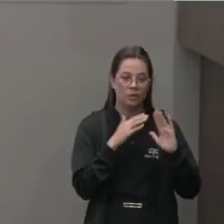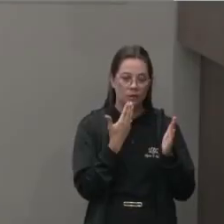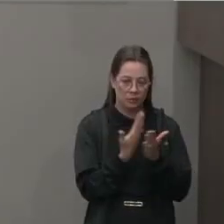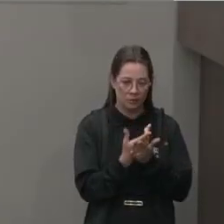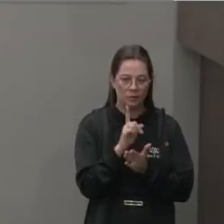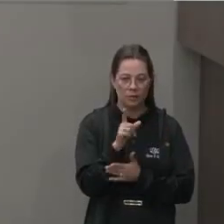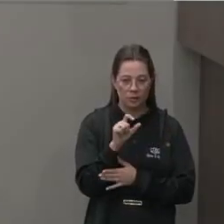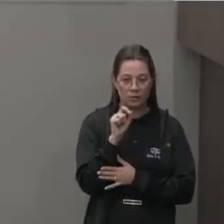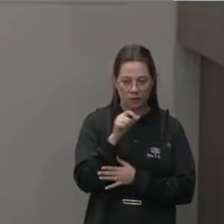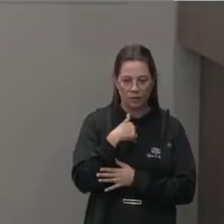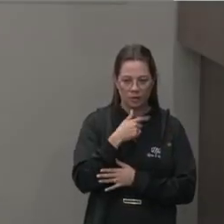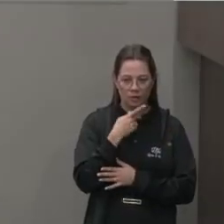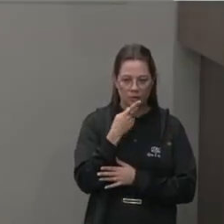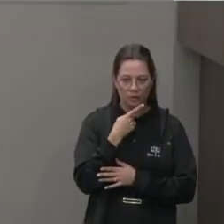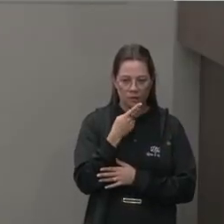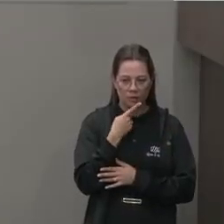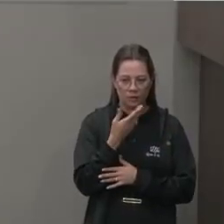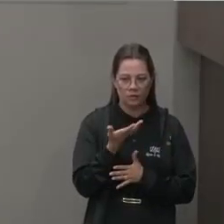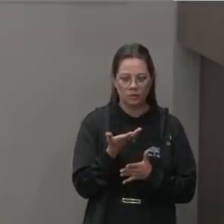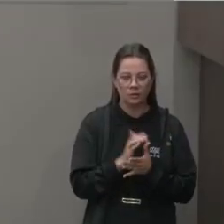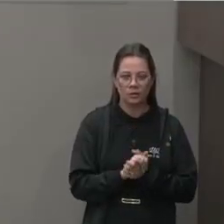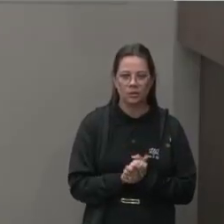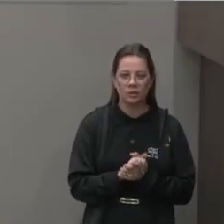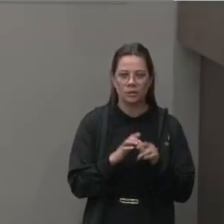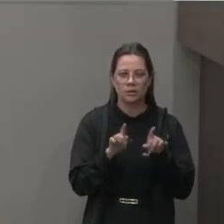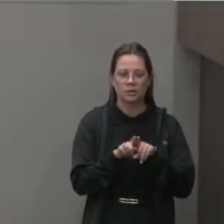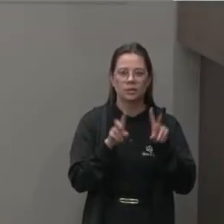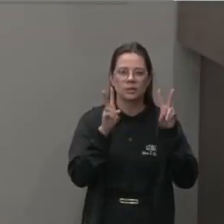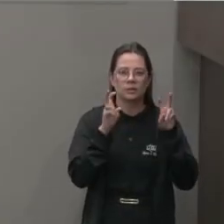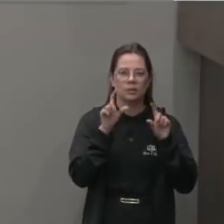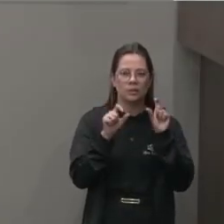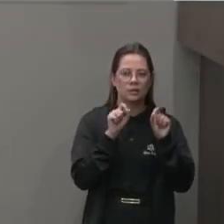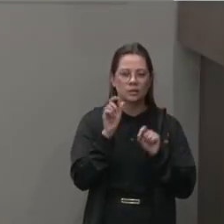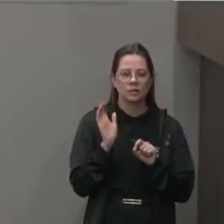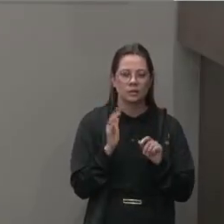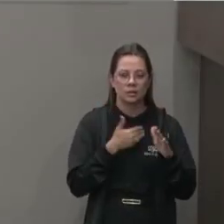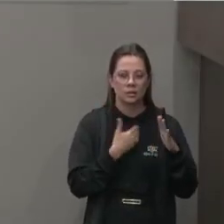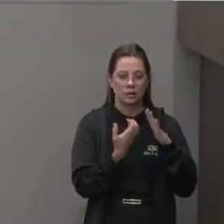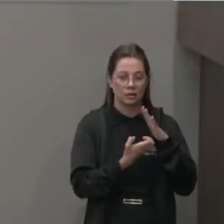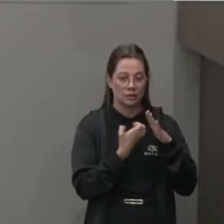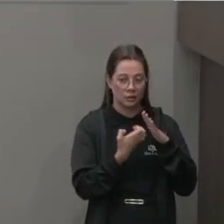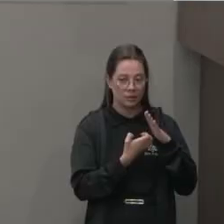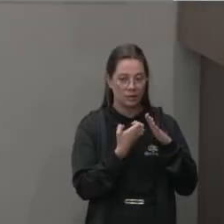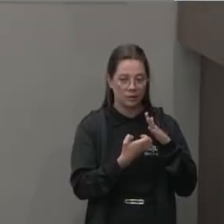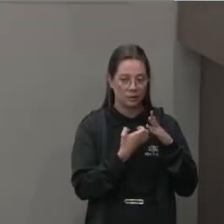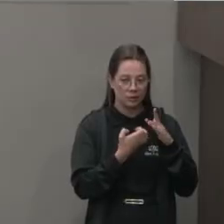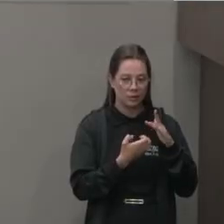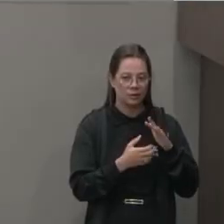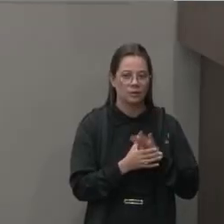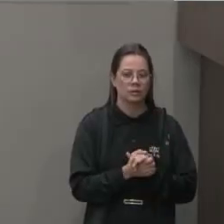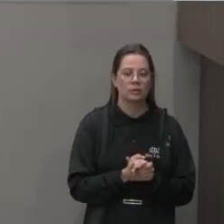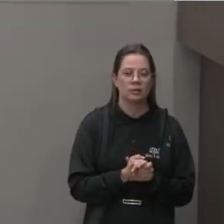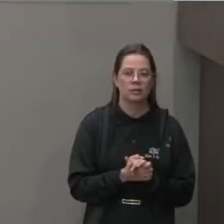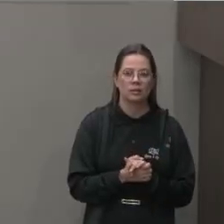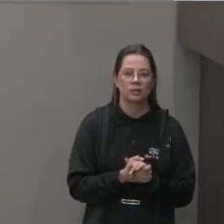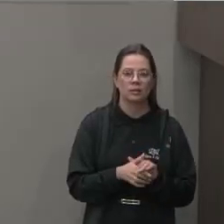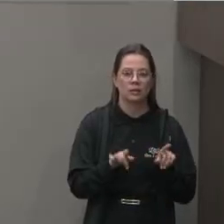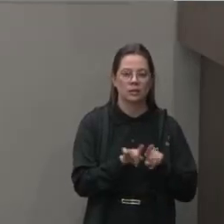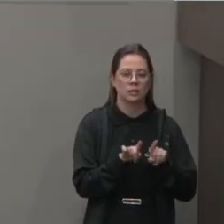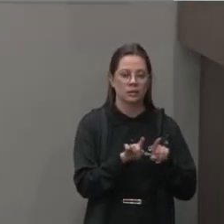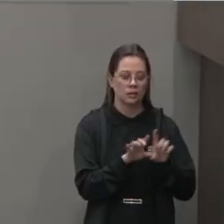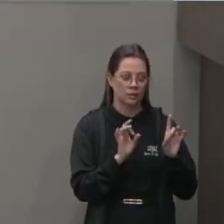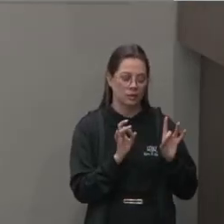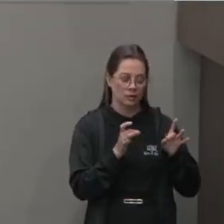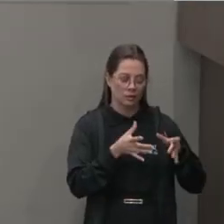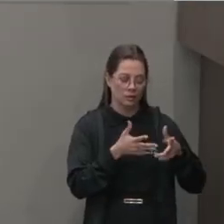isso que eu estou falando para a senhora. Então, a questão do nosso empresário ser sacrificado e daqui a pouco desistir do